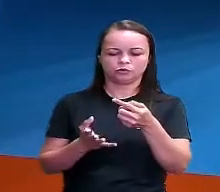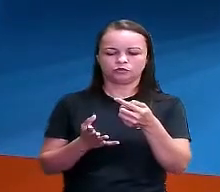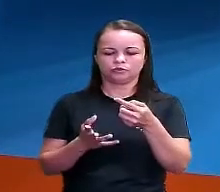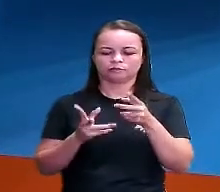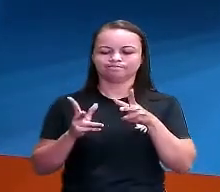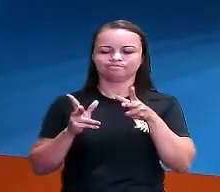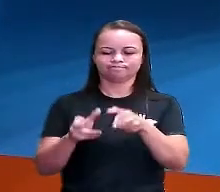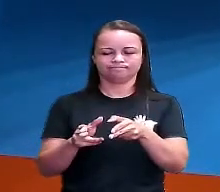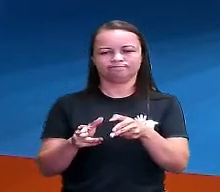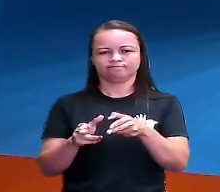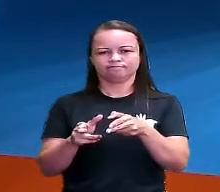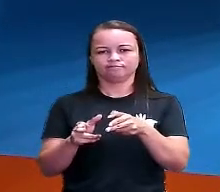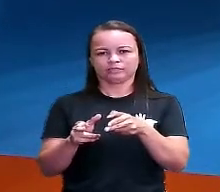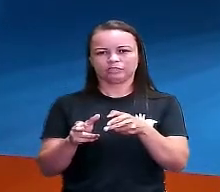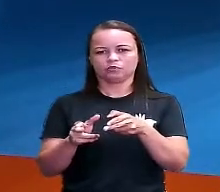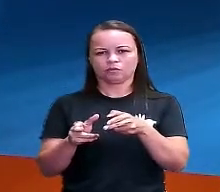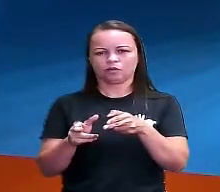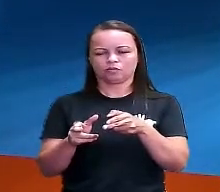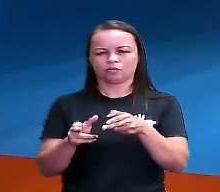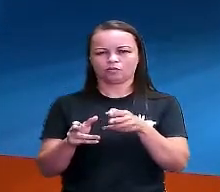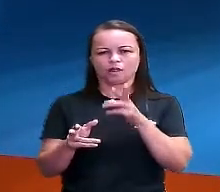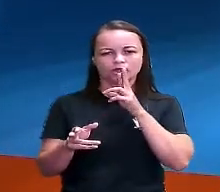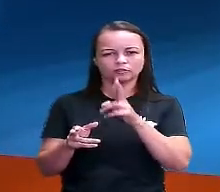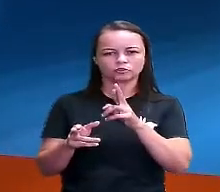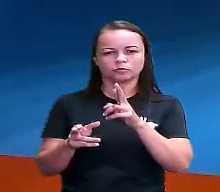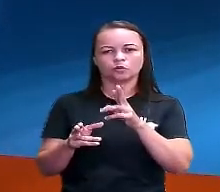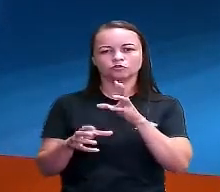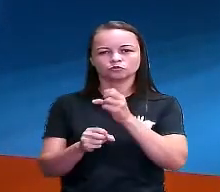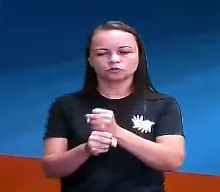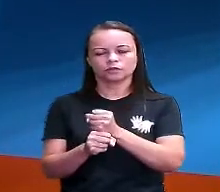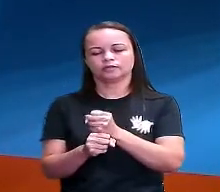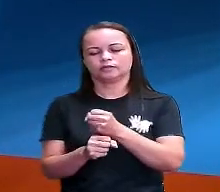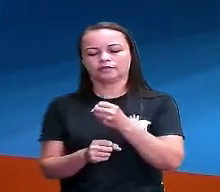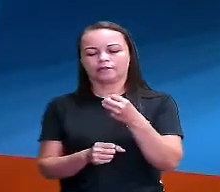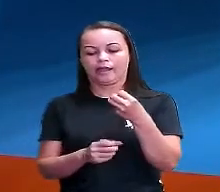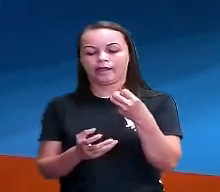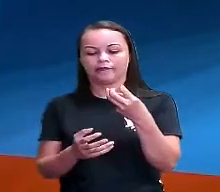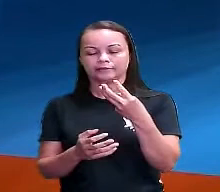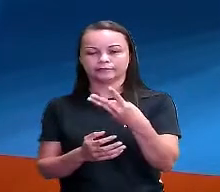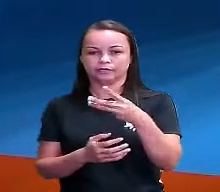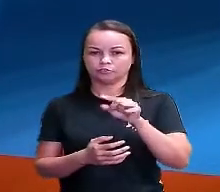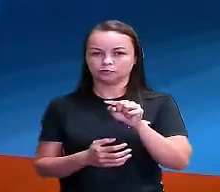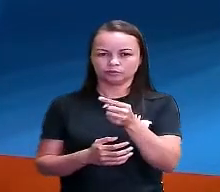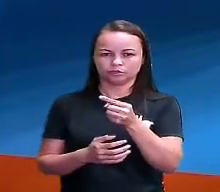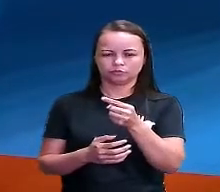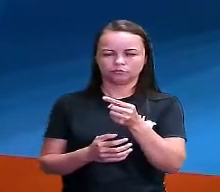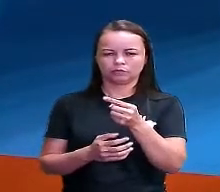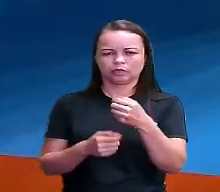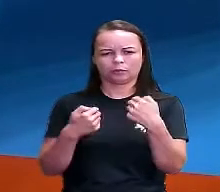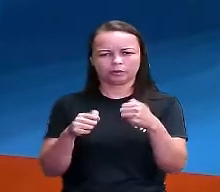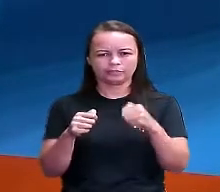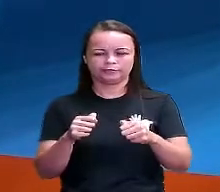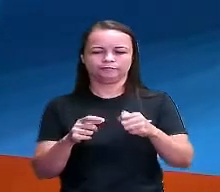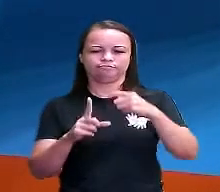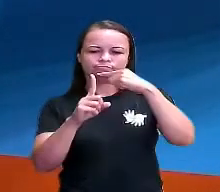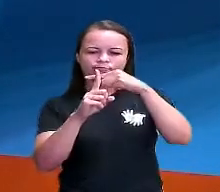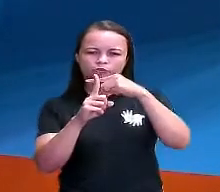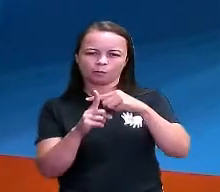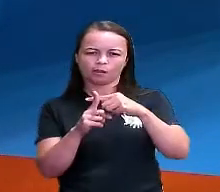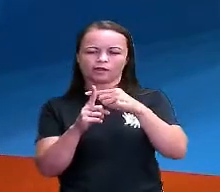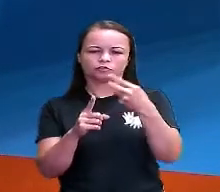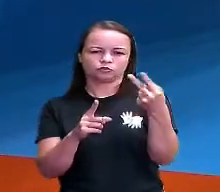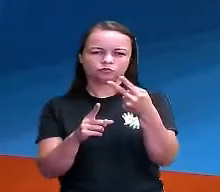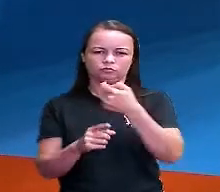iguais. A soma, o resultado é 3.000. Eu tenho que somar dois números iguais para poder dar 3.000.